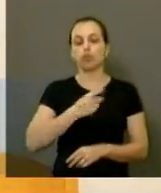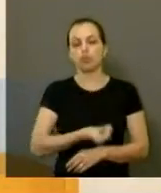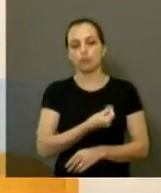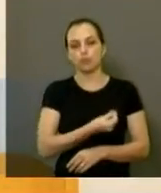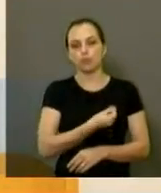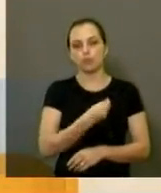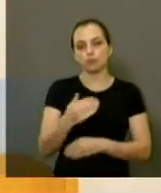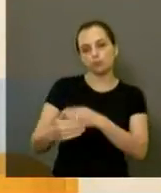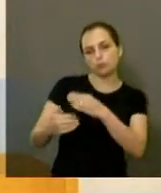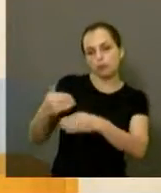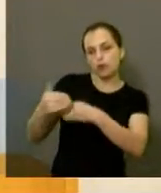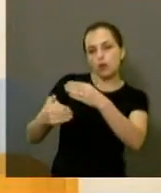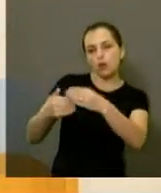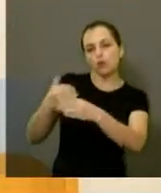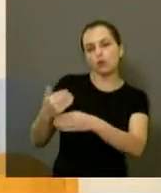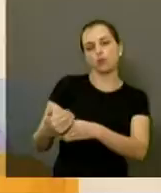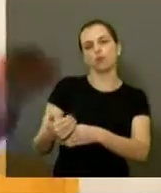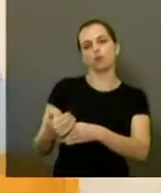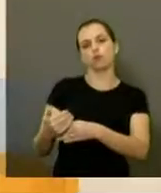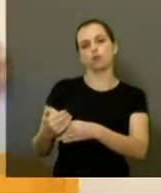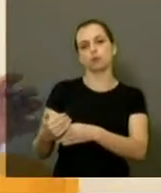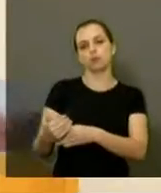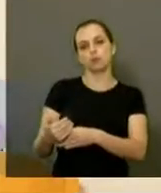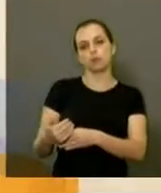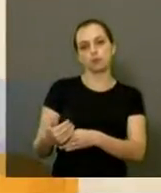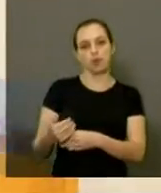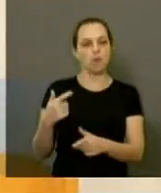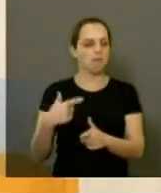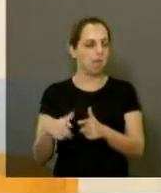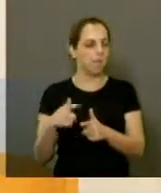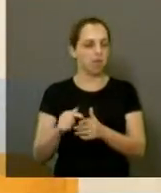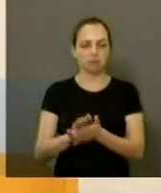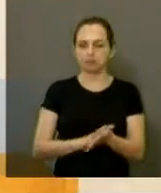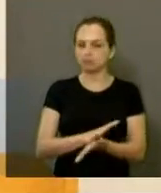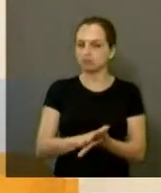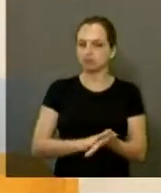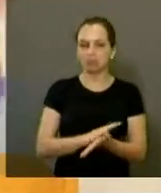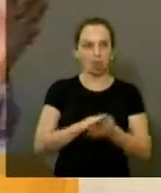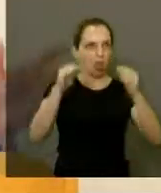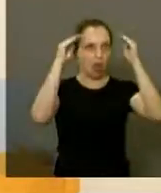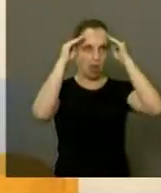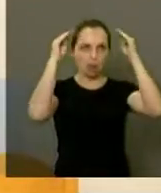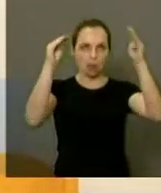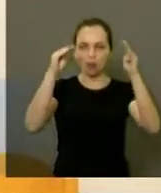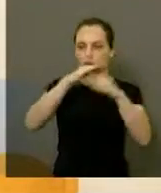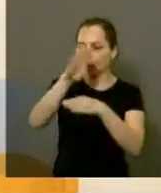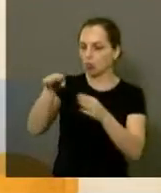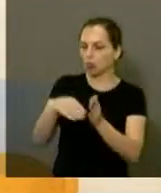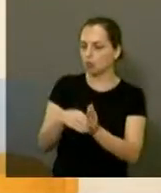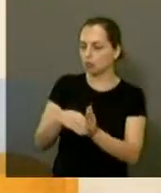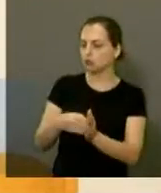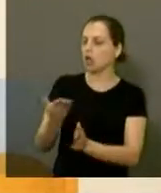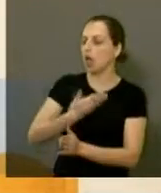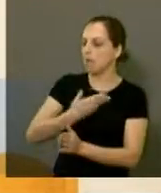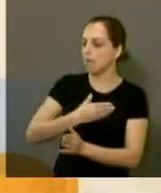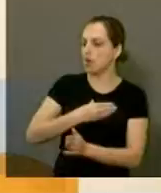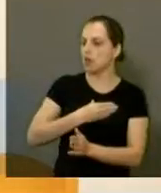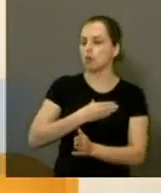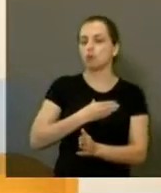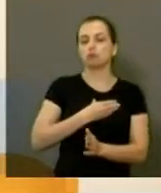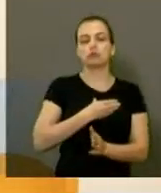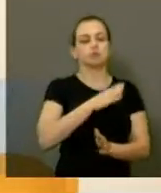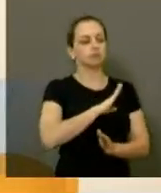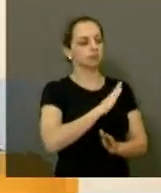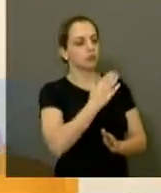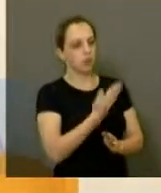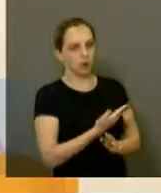construí alguns inimigos. E não tem problema nenhum, respeito os inimigos e respeito os amigos. Aqueles que não gostam de mim,